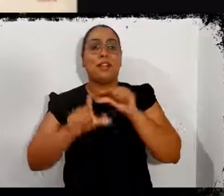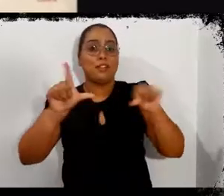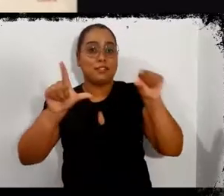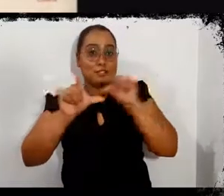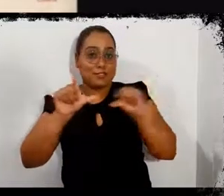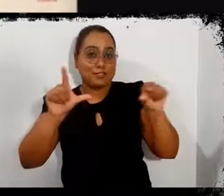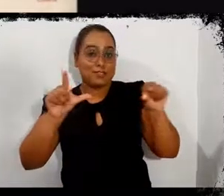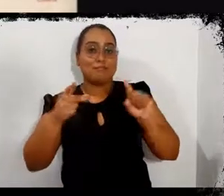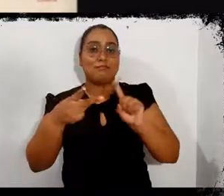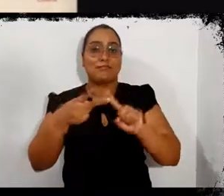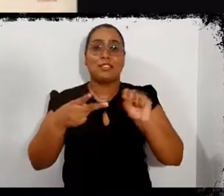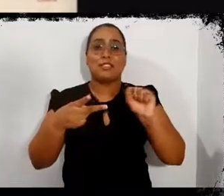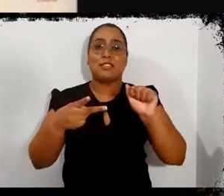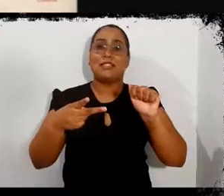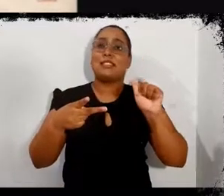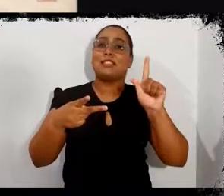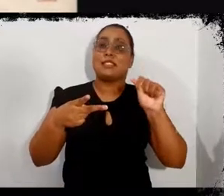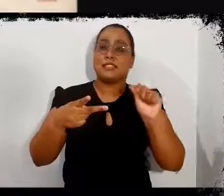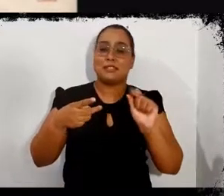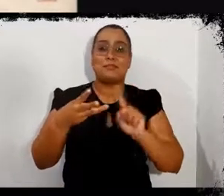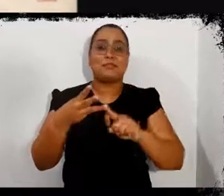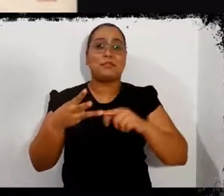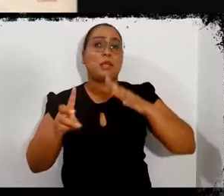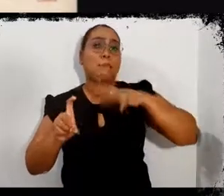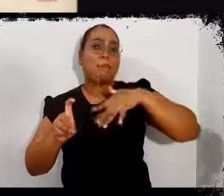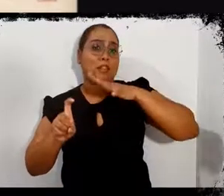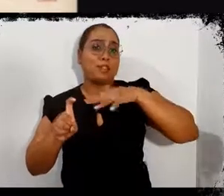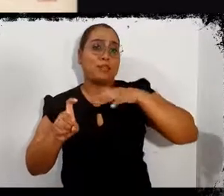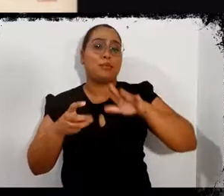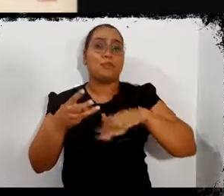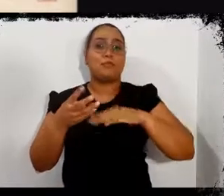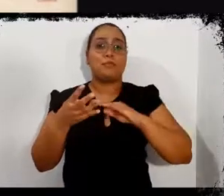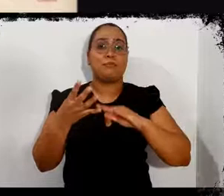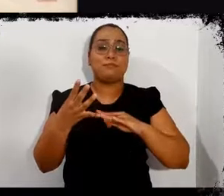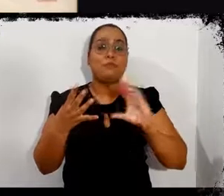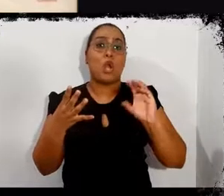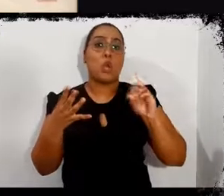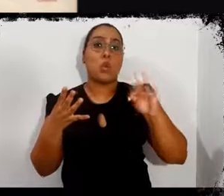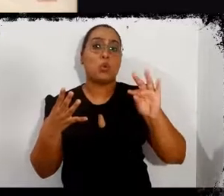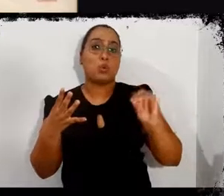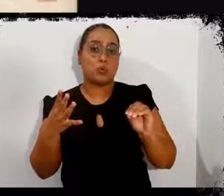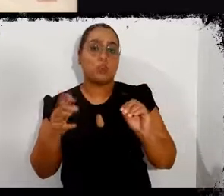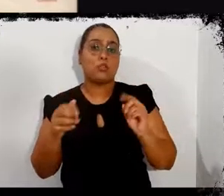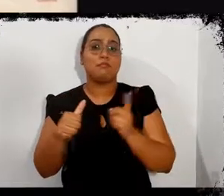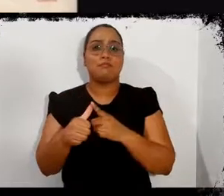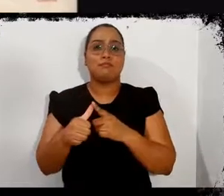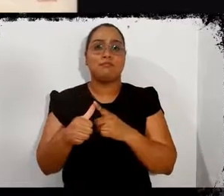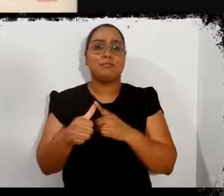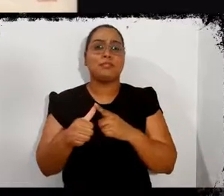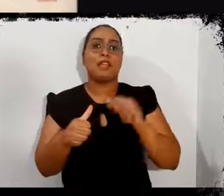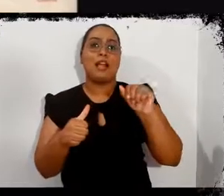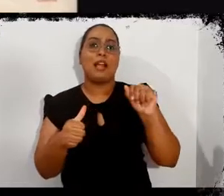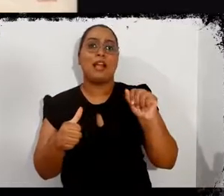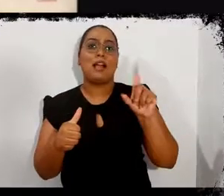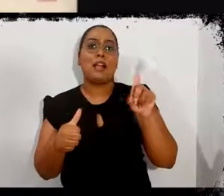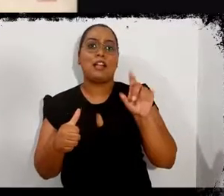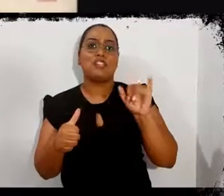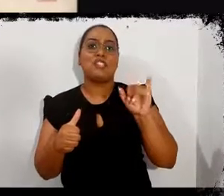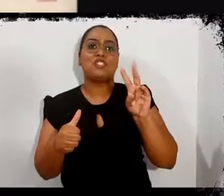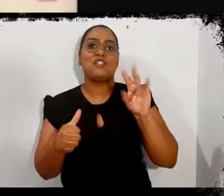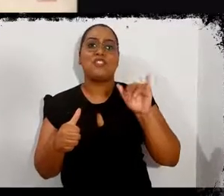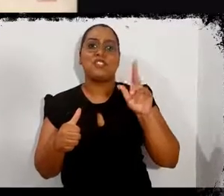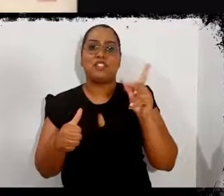memorável. Jolles afirma que essas formas simples seriam como gestos